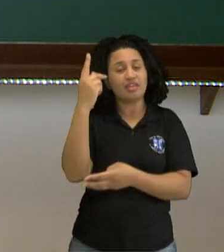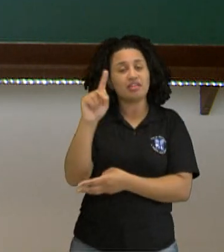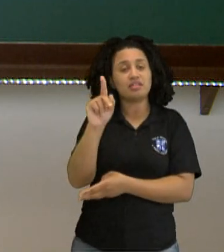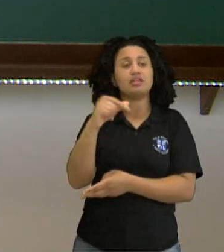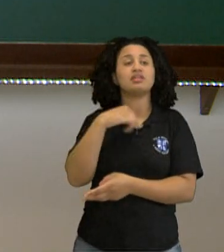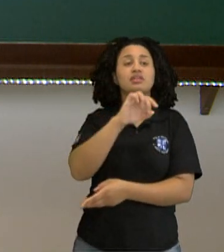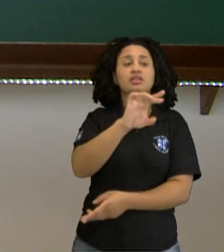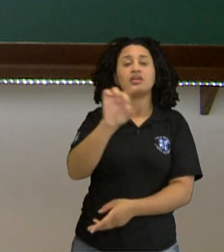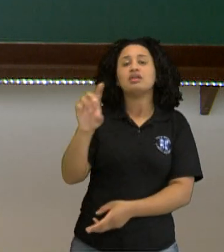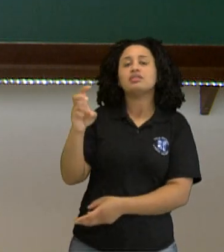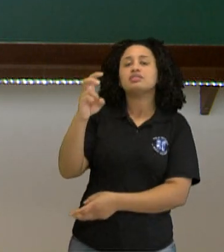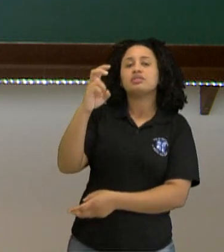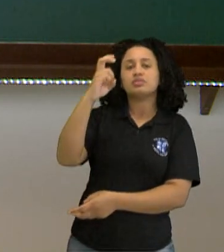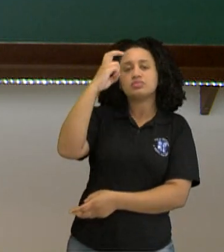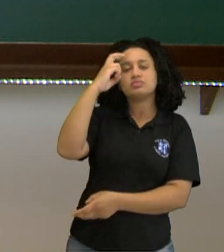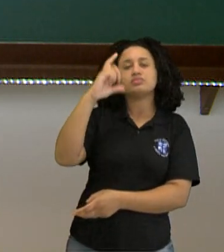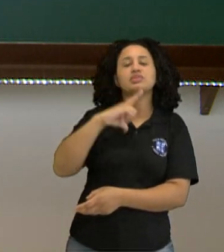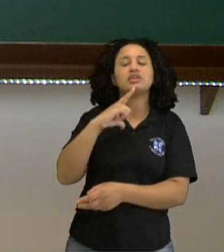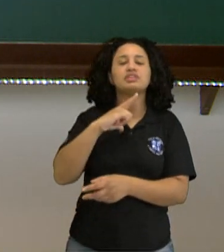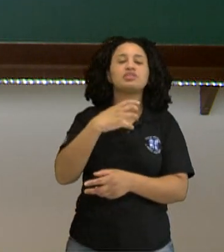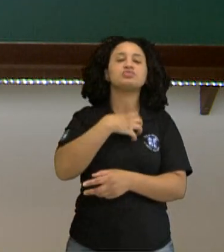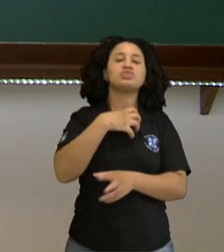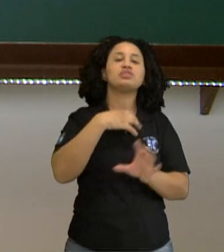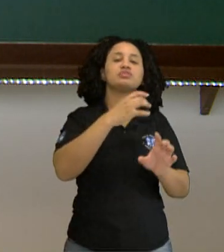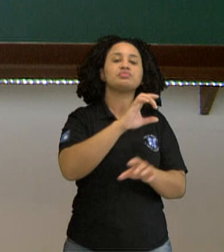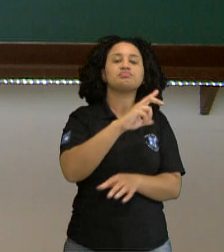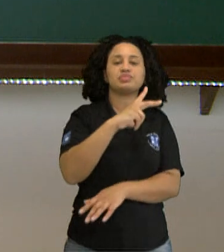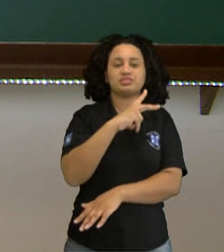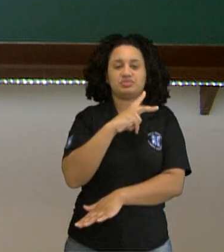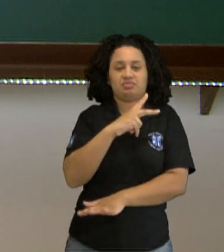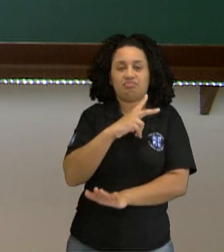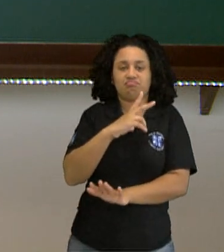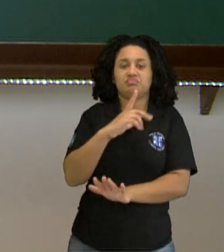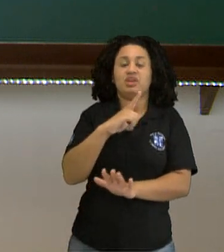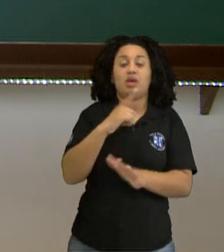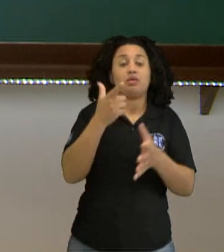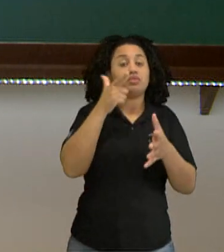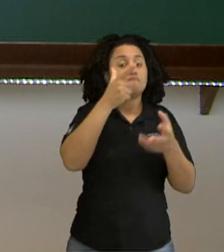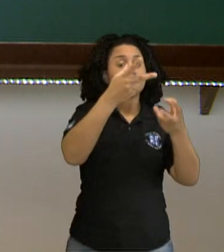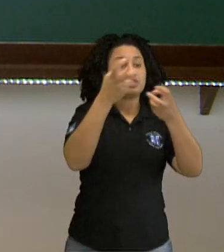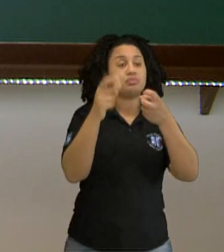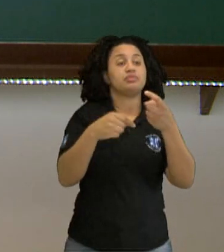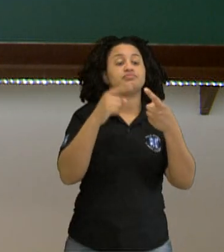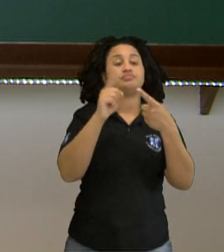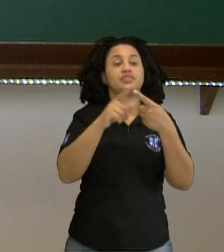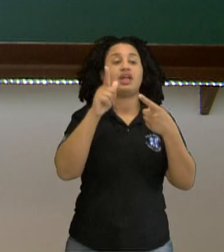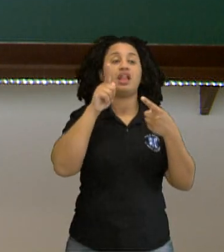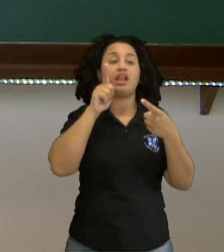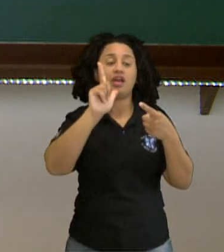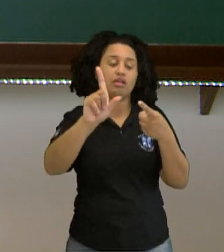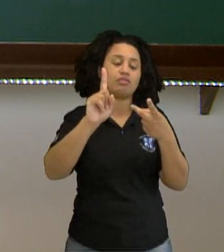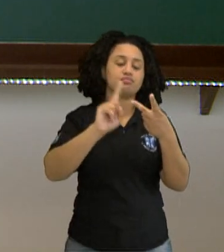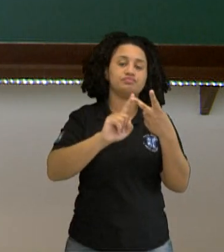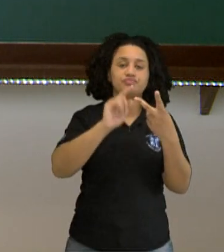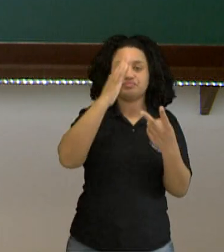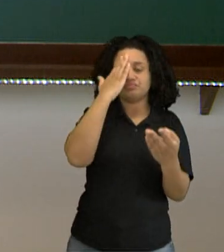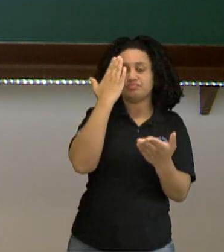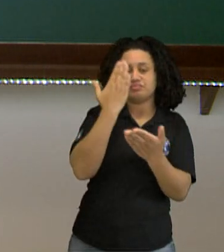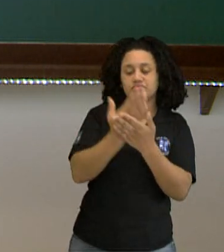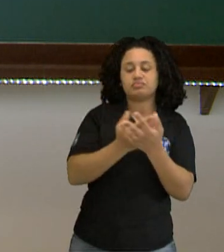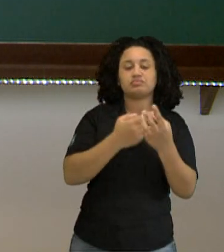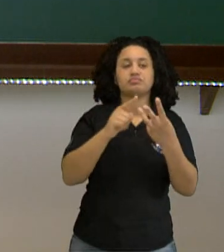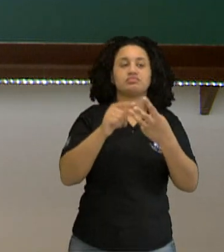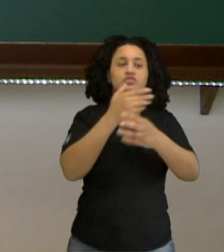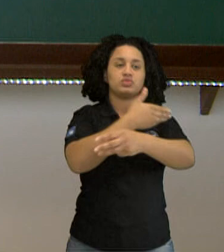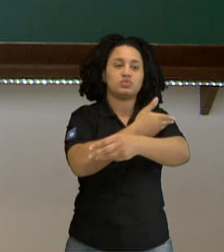estilo particular que se exprime através da língua, das crenças, dos